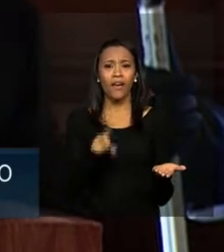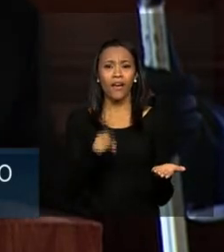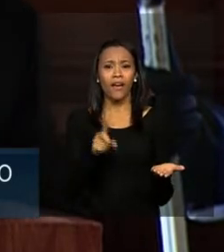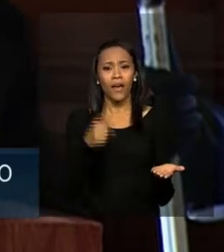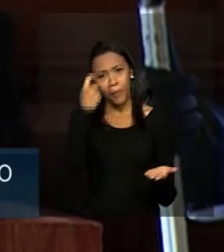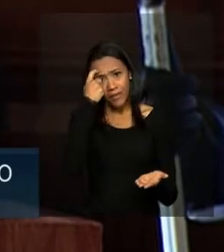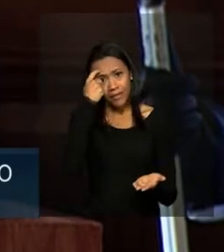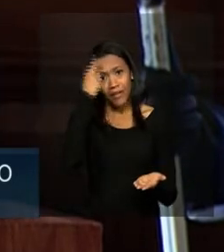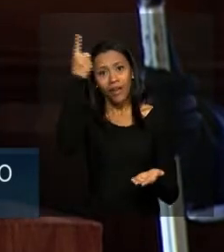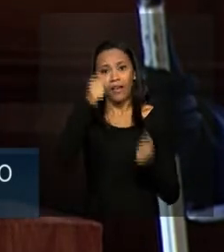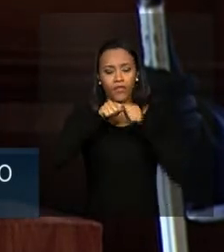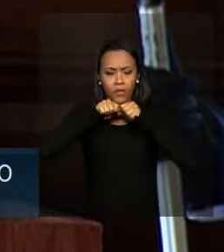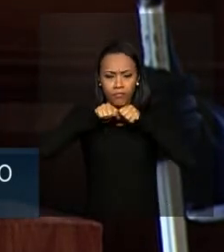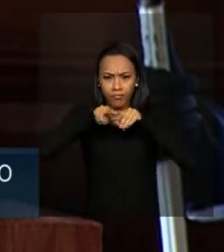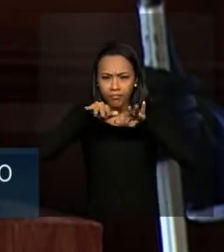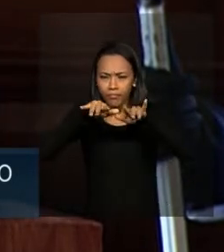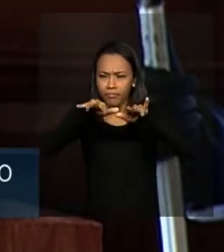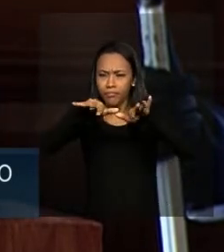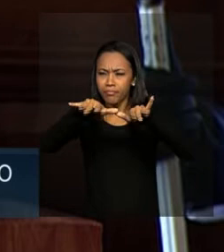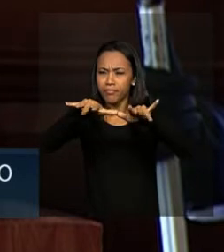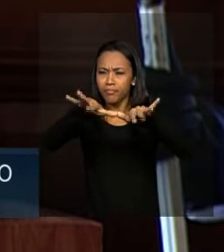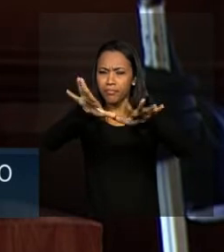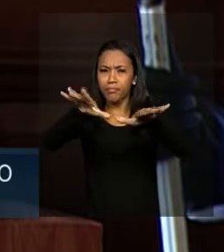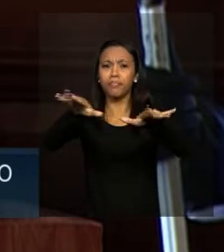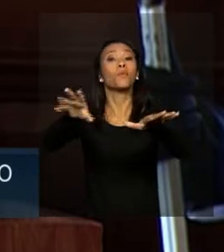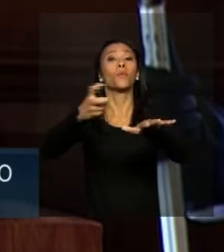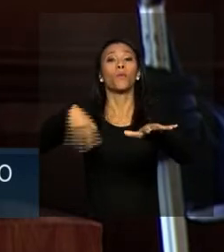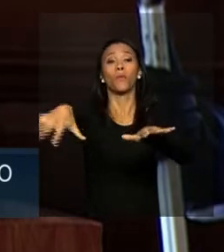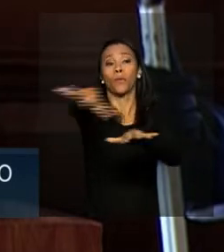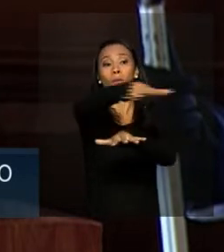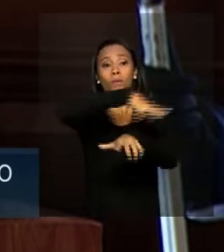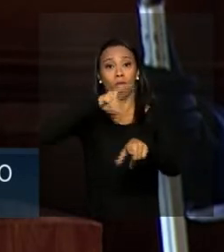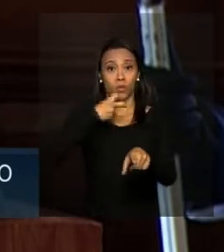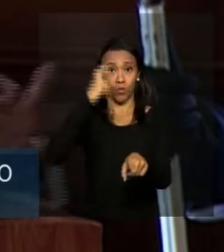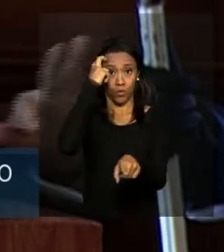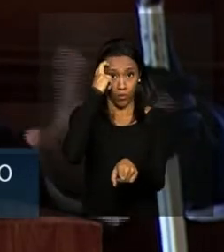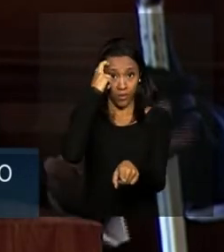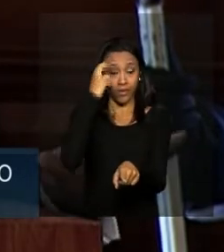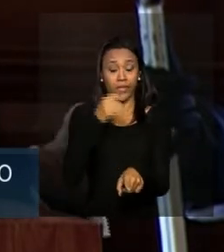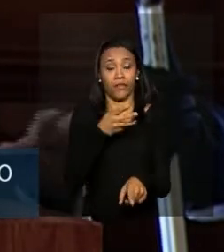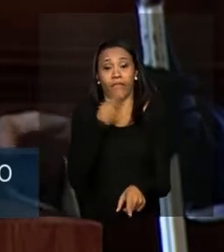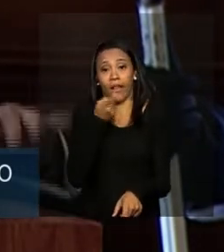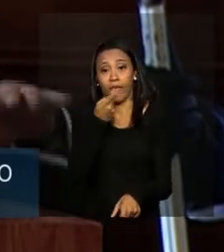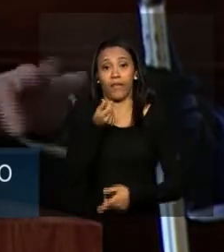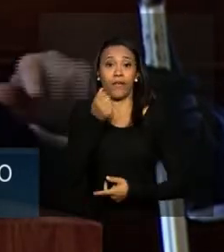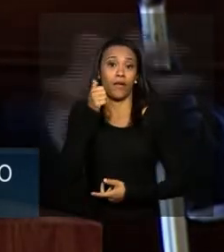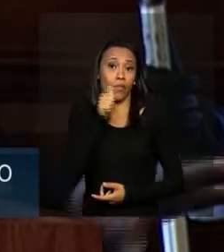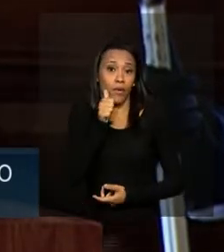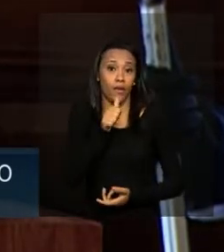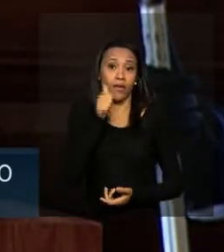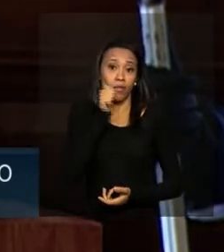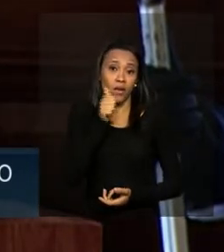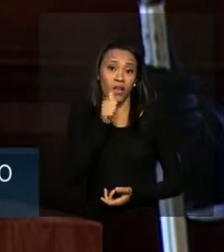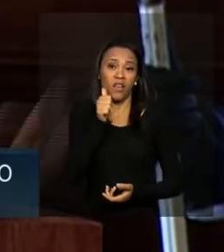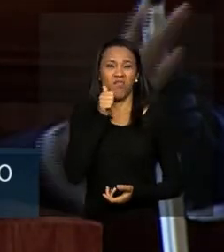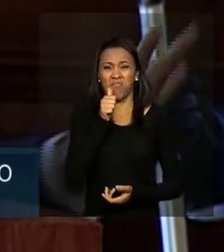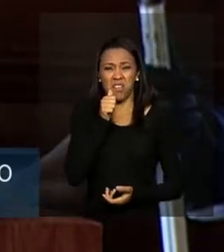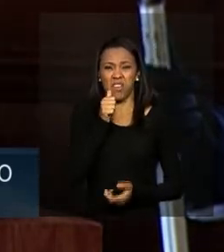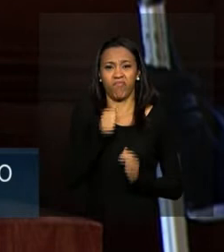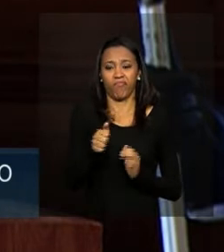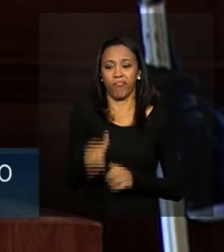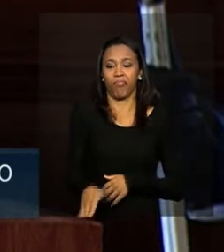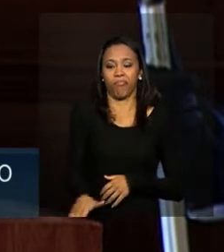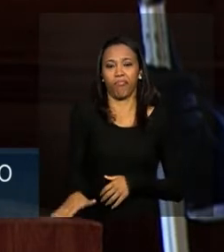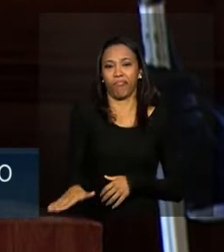se introduzindo em todas as culturas, de modo que a mulher era sempre um ser secundário. Eu já